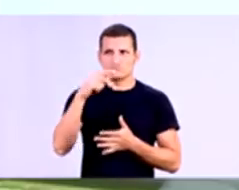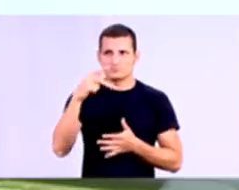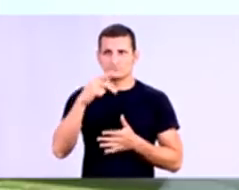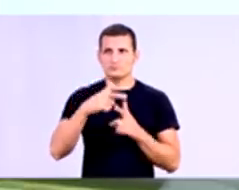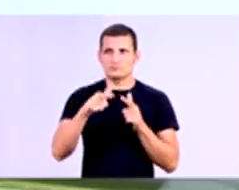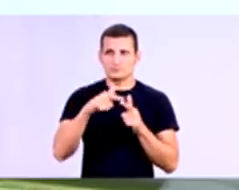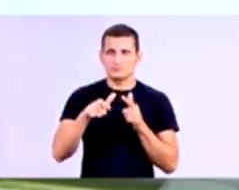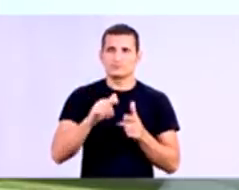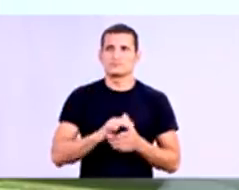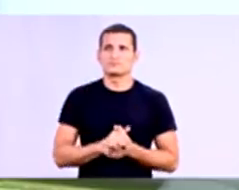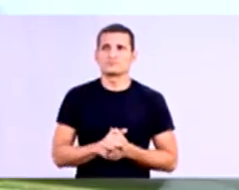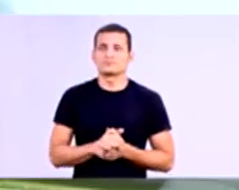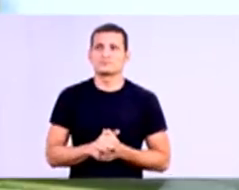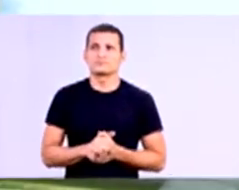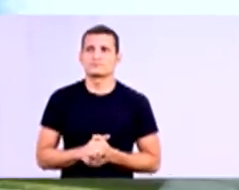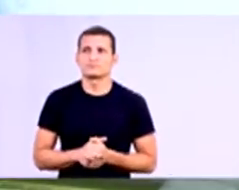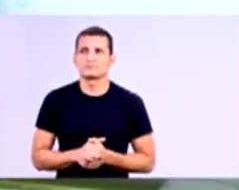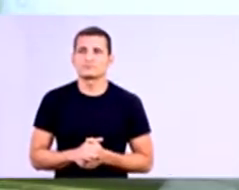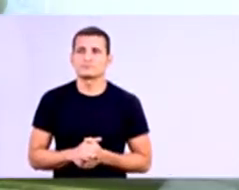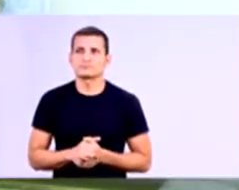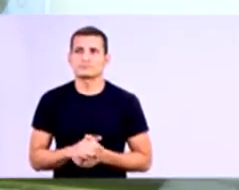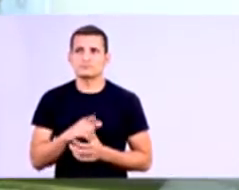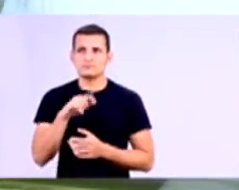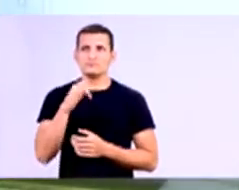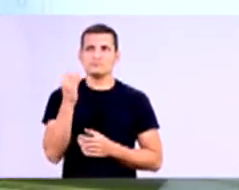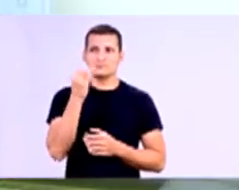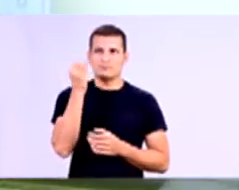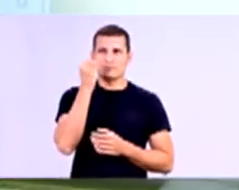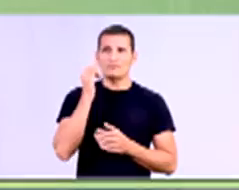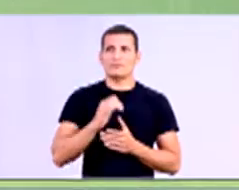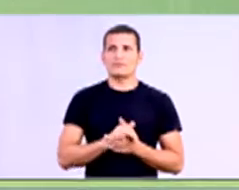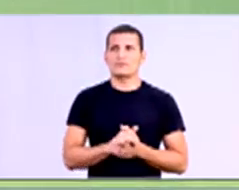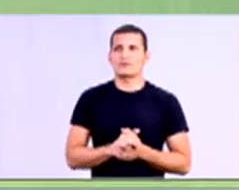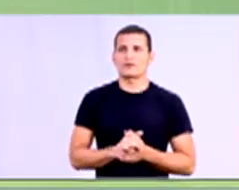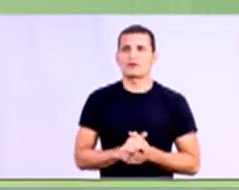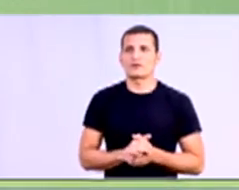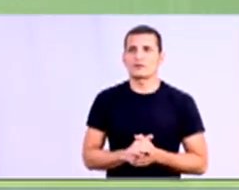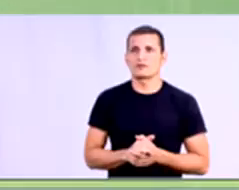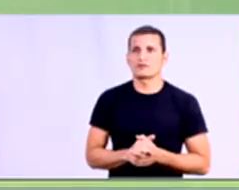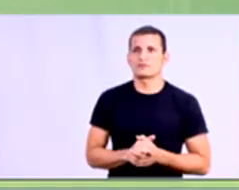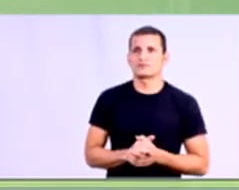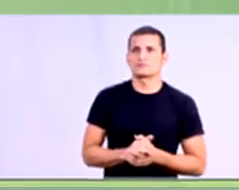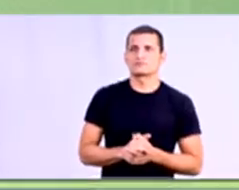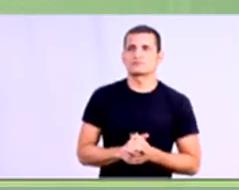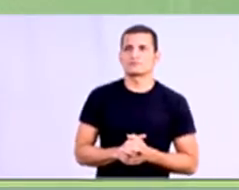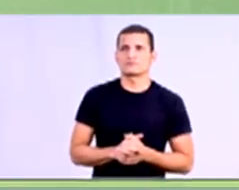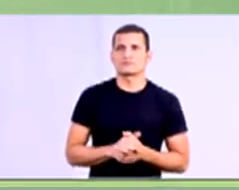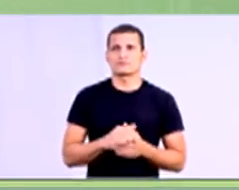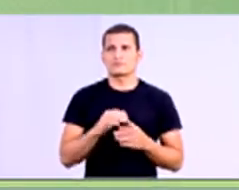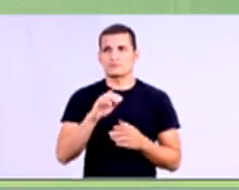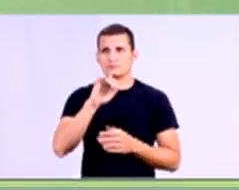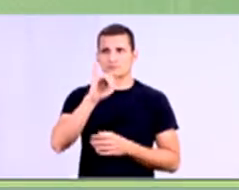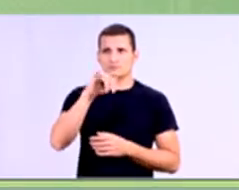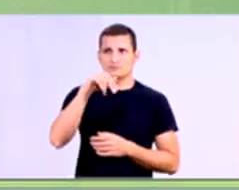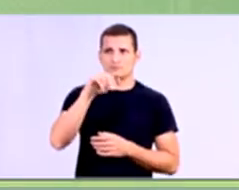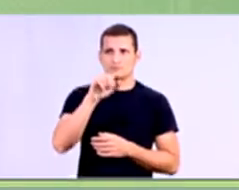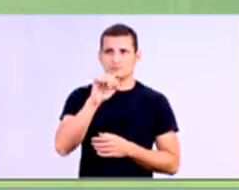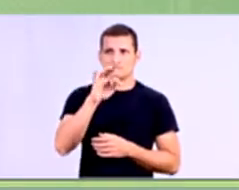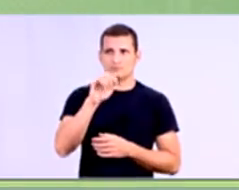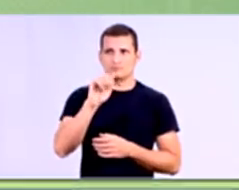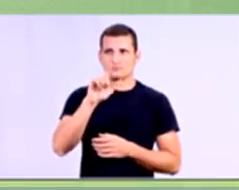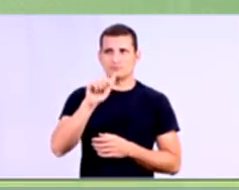conforme esperado. Então, é um diagrama muito importante. Voltando para a lousa, passando aqui para o diagrama de instalação